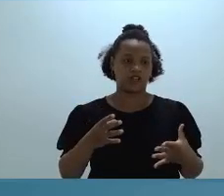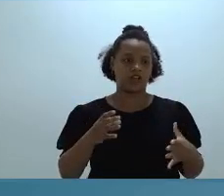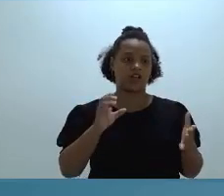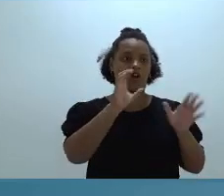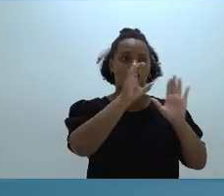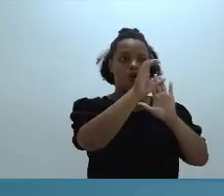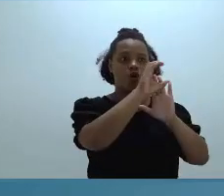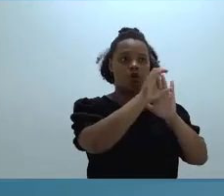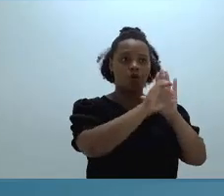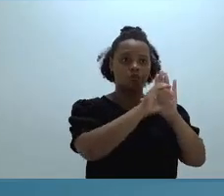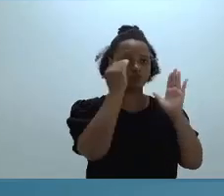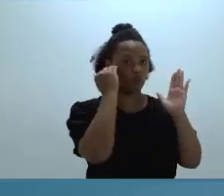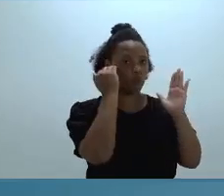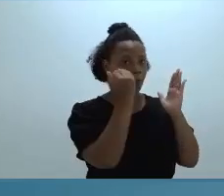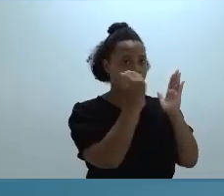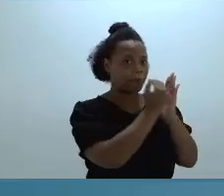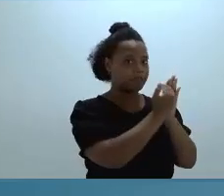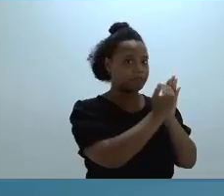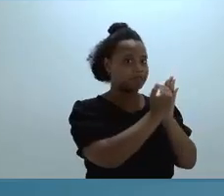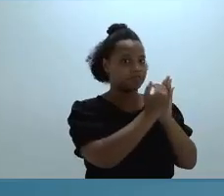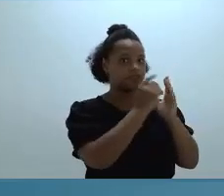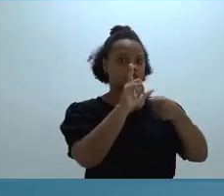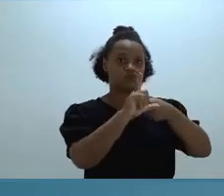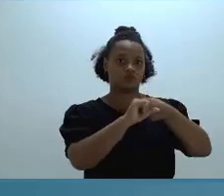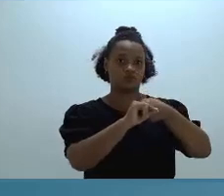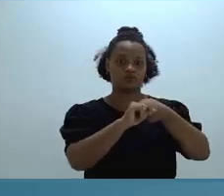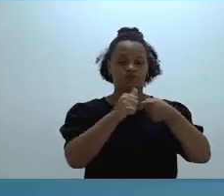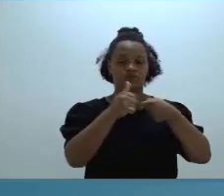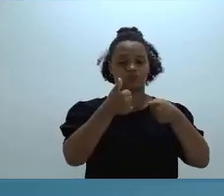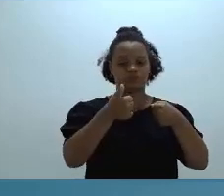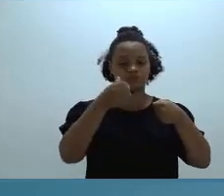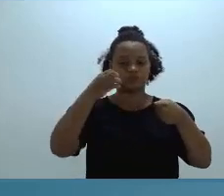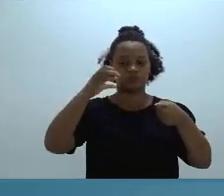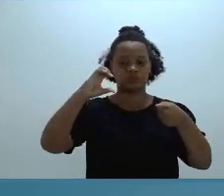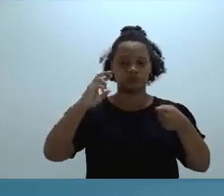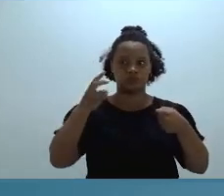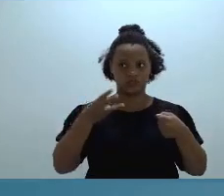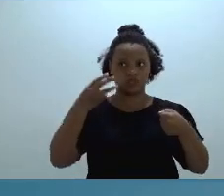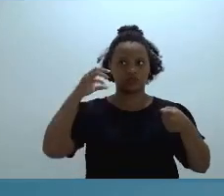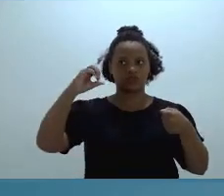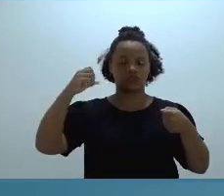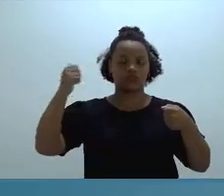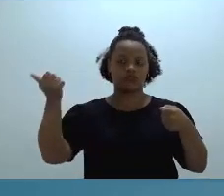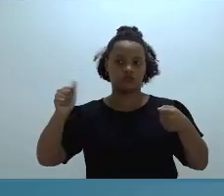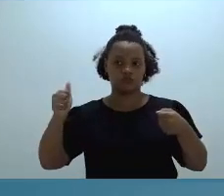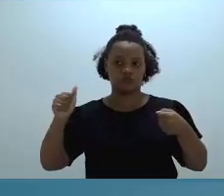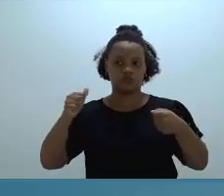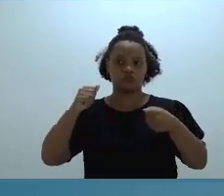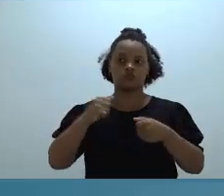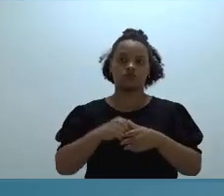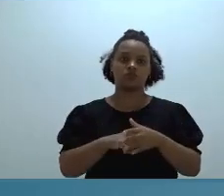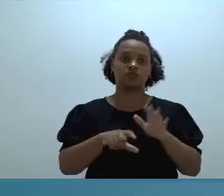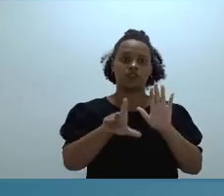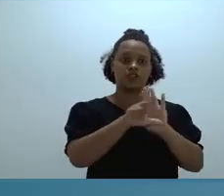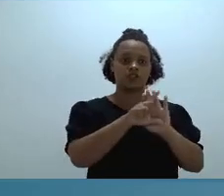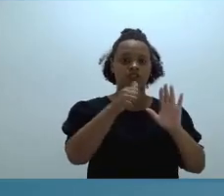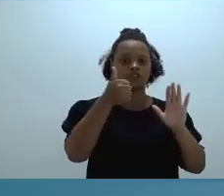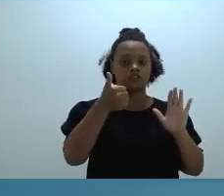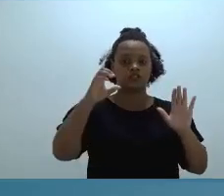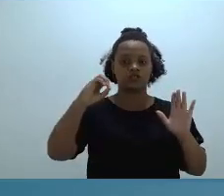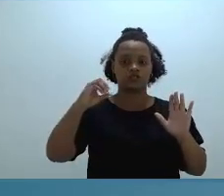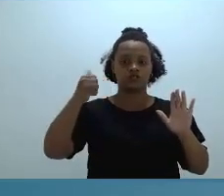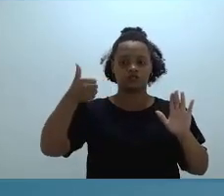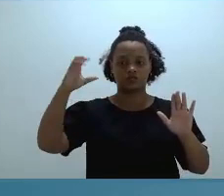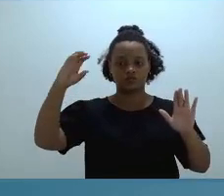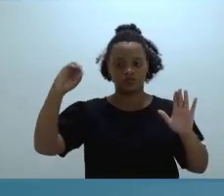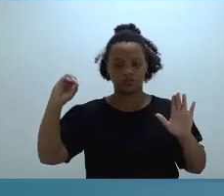139, 11 e 246 da Lei Estadual 5810 de 1994 e artigo